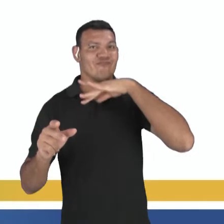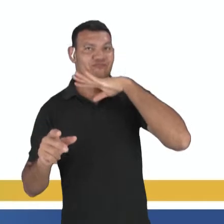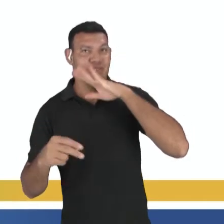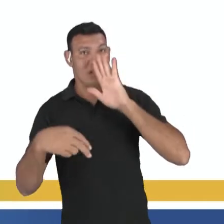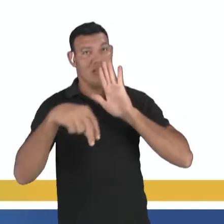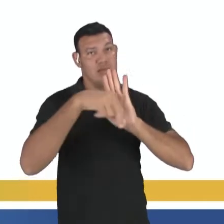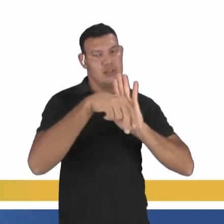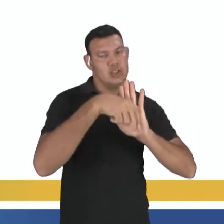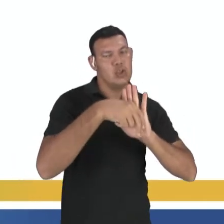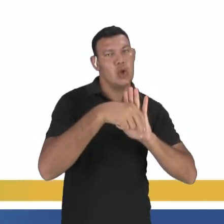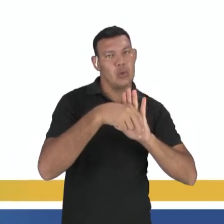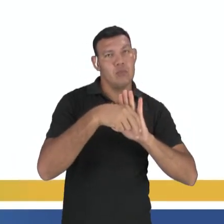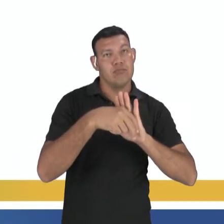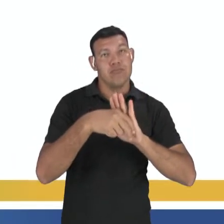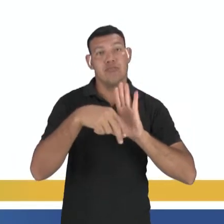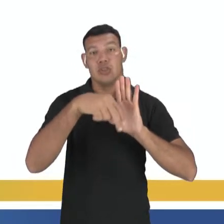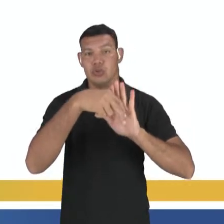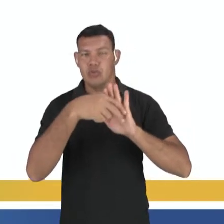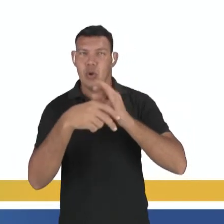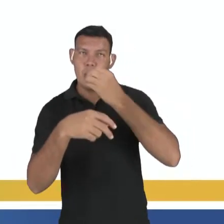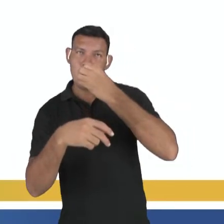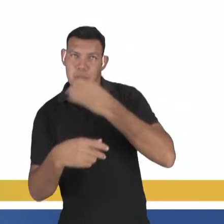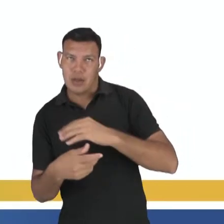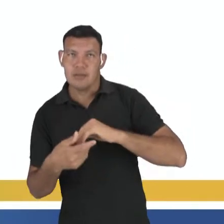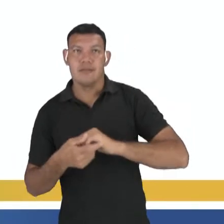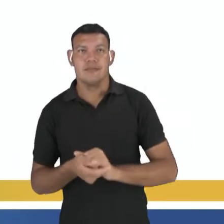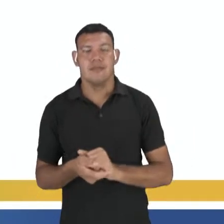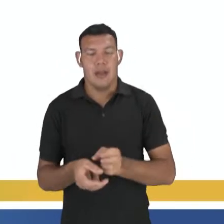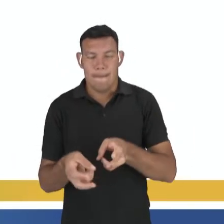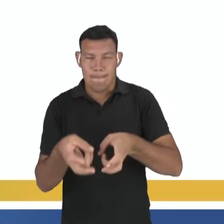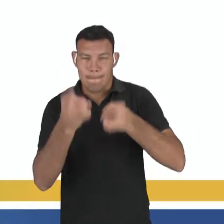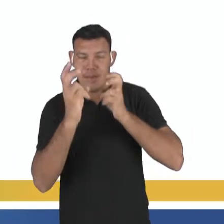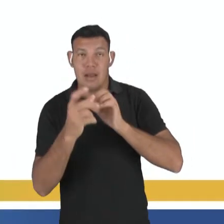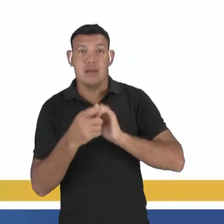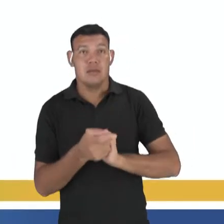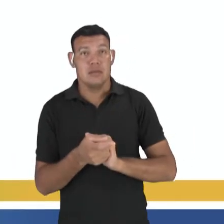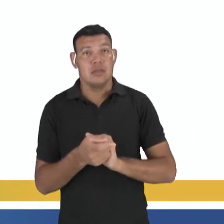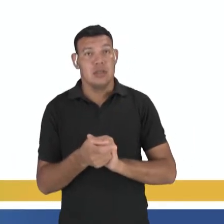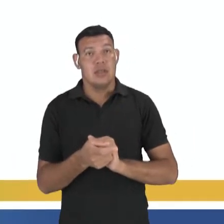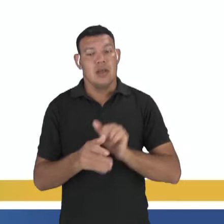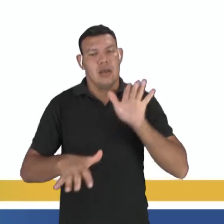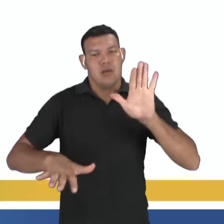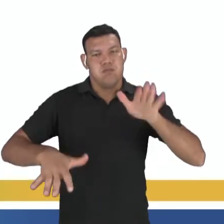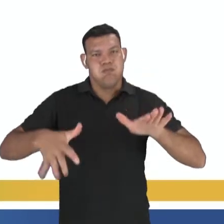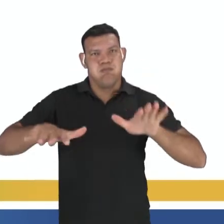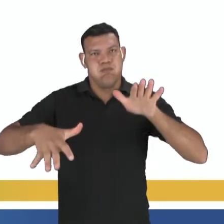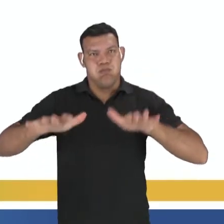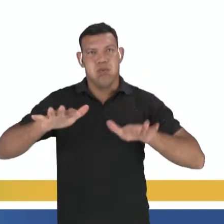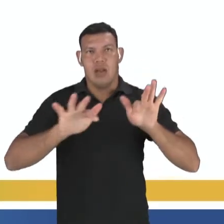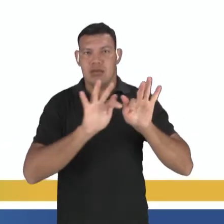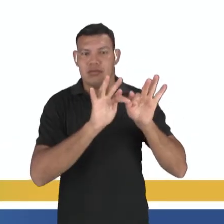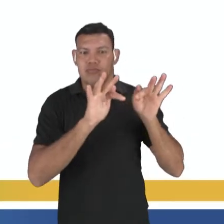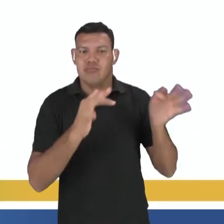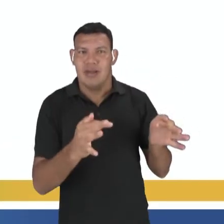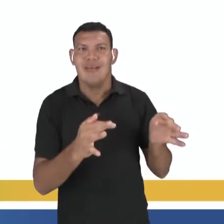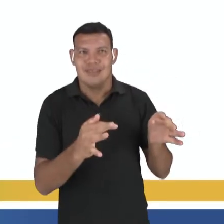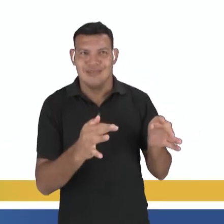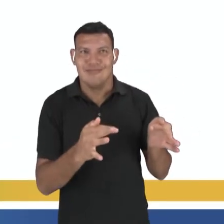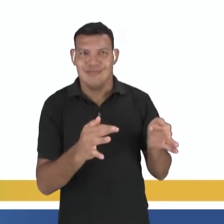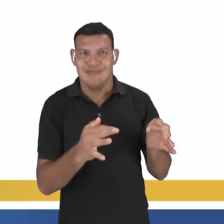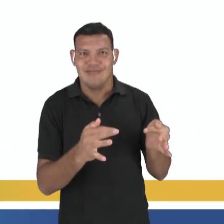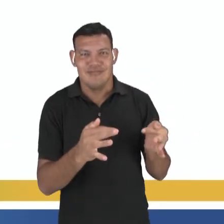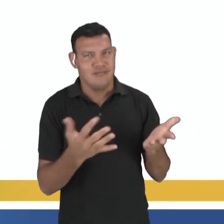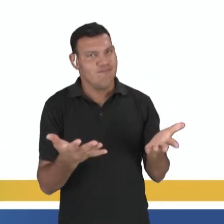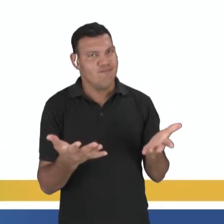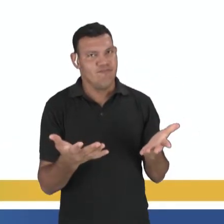nota excelente. Então você já percebe aí que a média aritmética dessas notas não vai refletir todas as